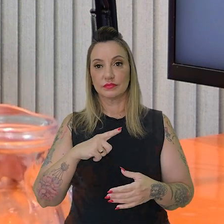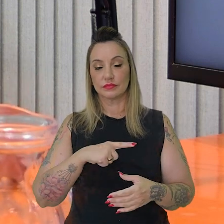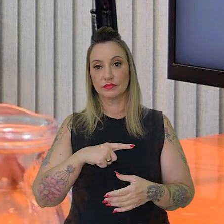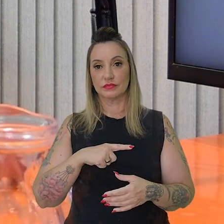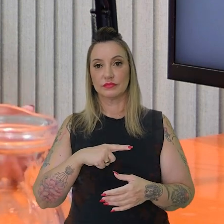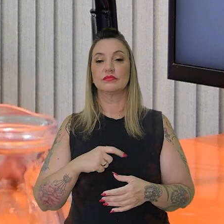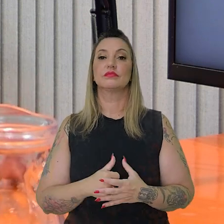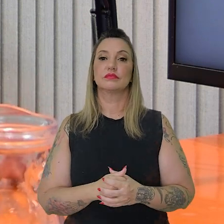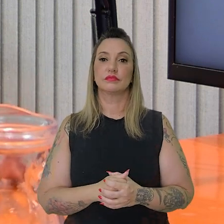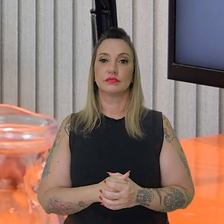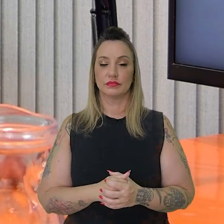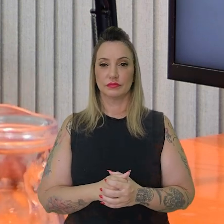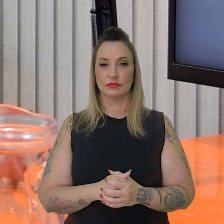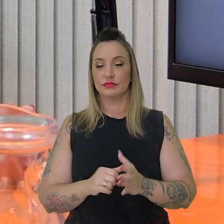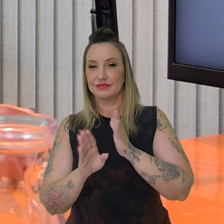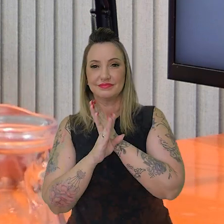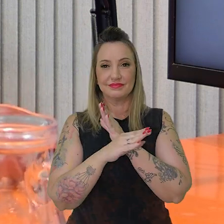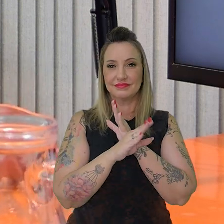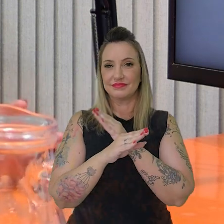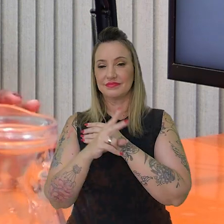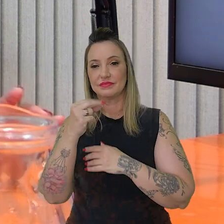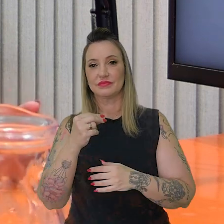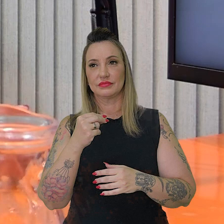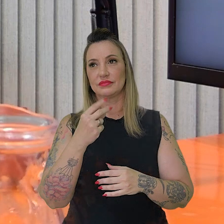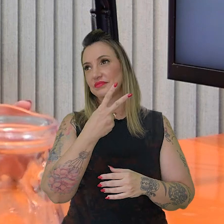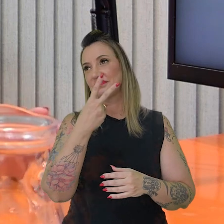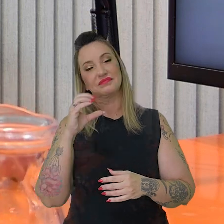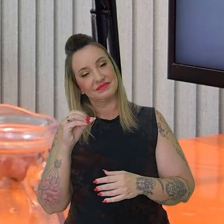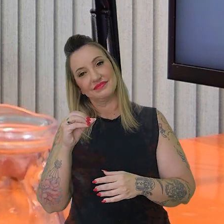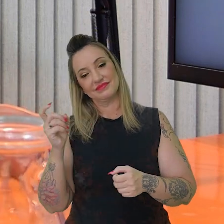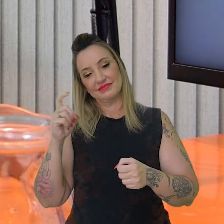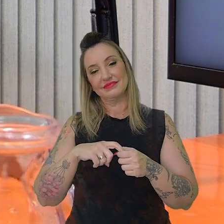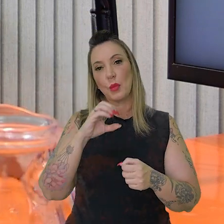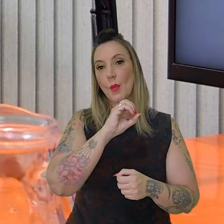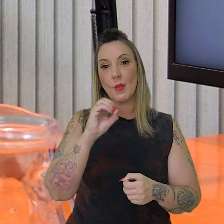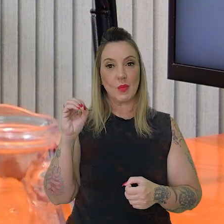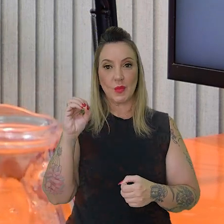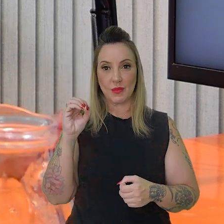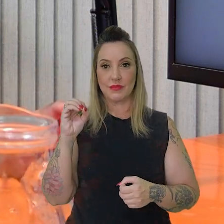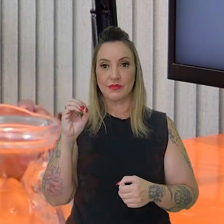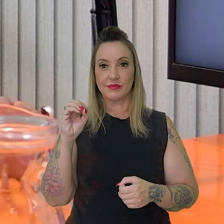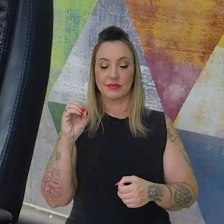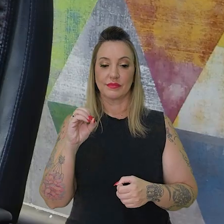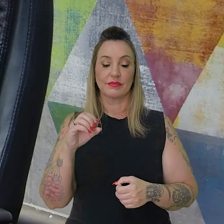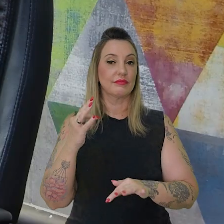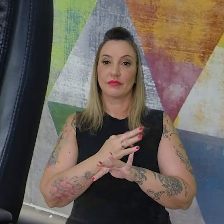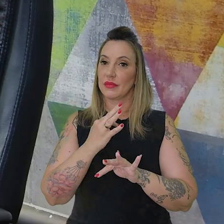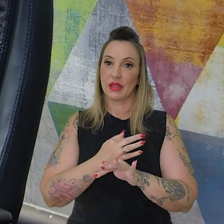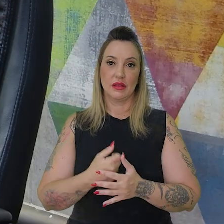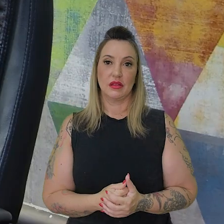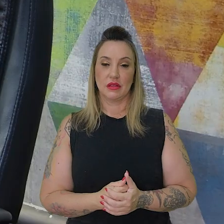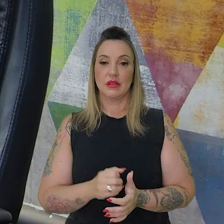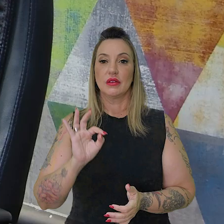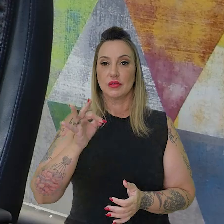muito muito perdida eu saí daqui no 220 e cheguei lá no zero Ai meu Deus você não aguentou né